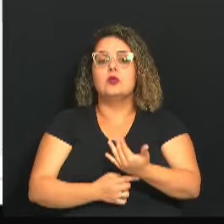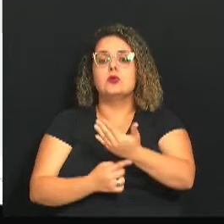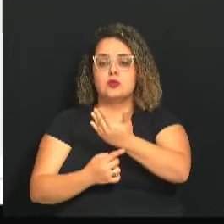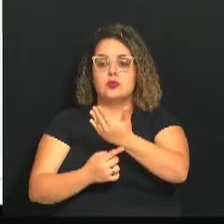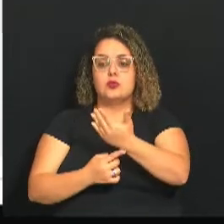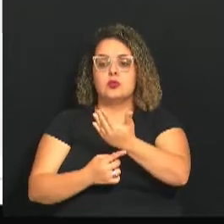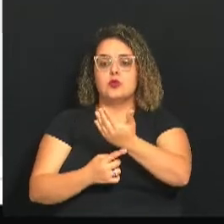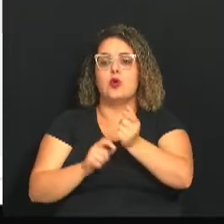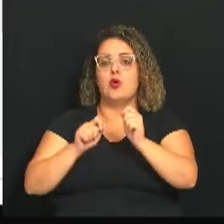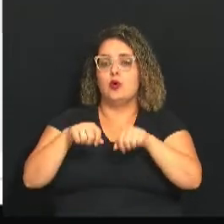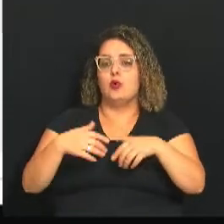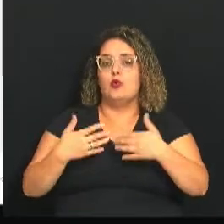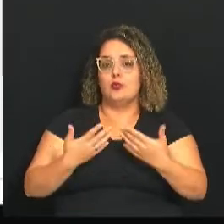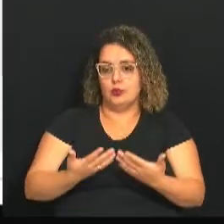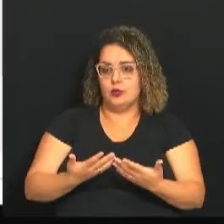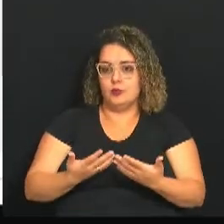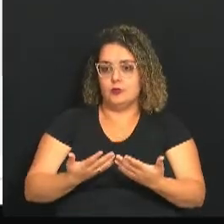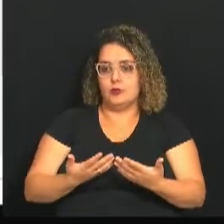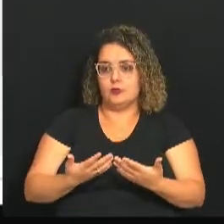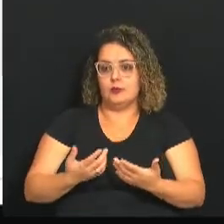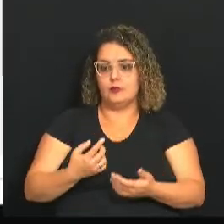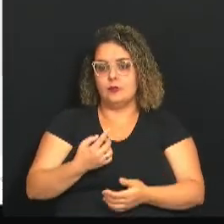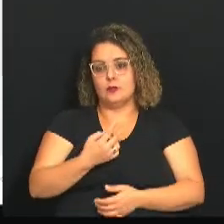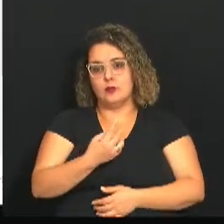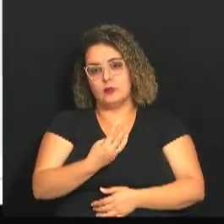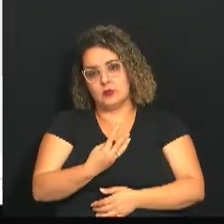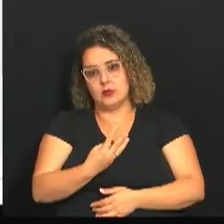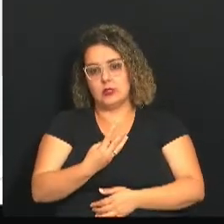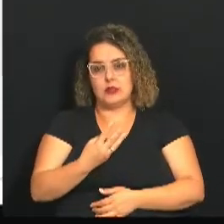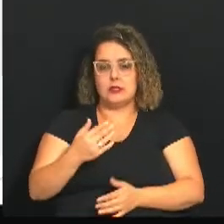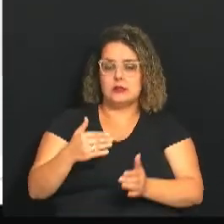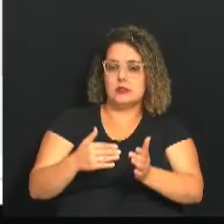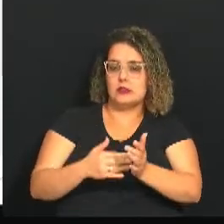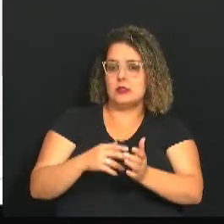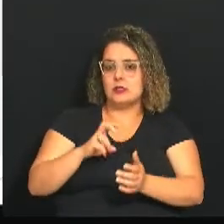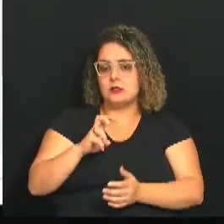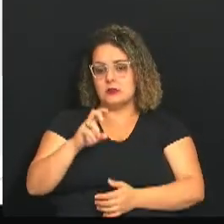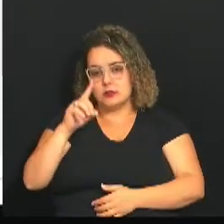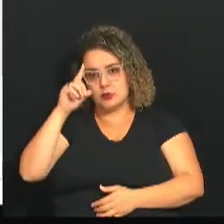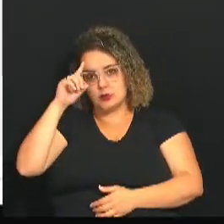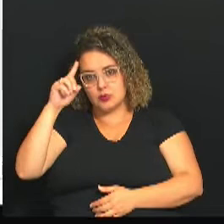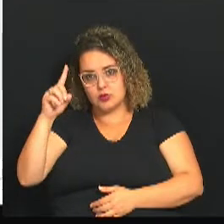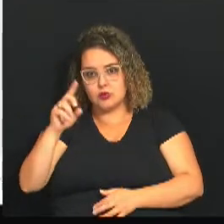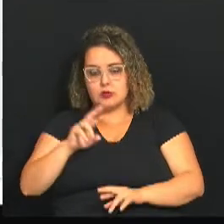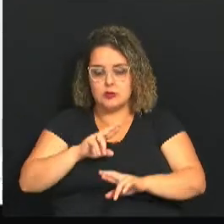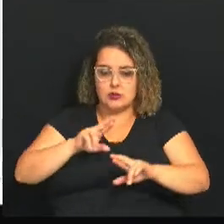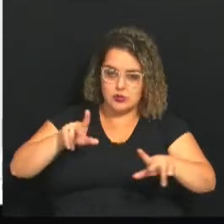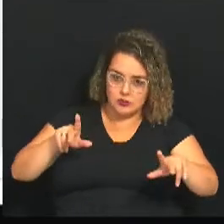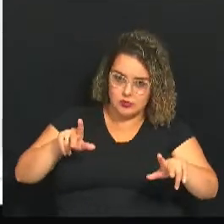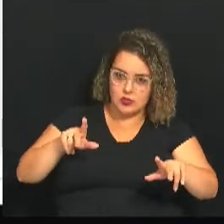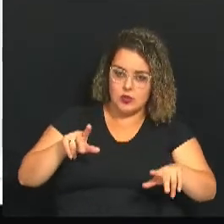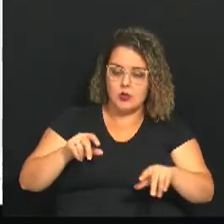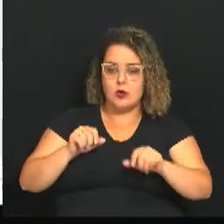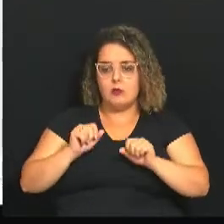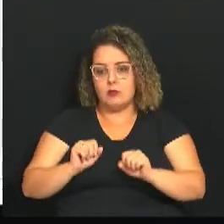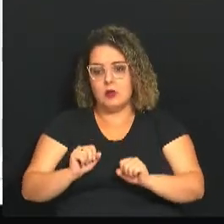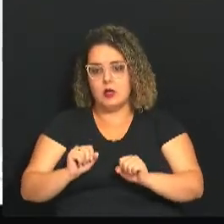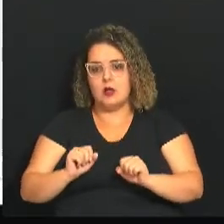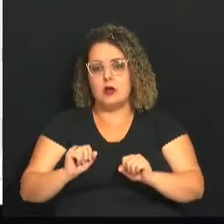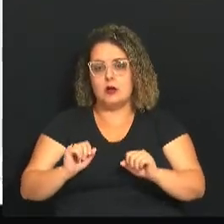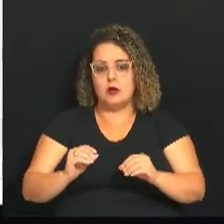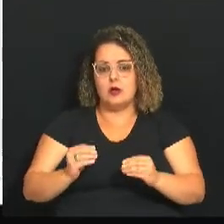em um horizonte de até 3 a 5 dias. Né? A gente pode estender um pouco isso, mas a qualidade da previsão